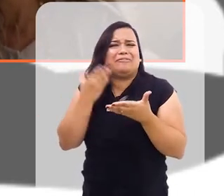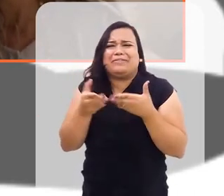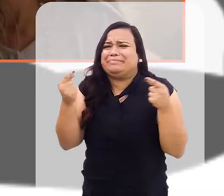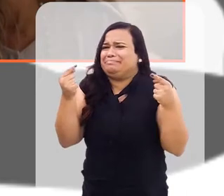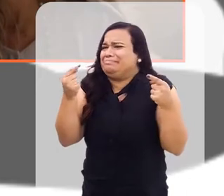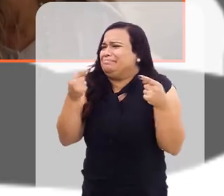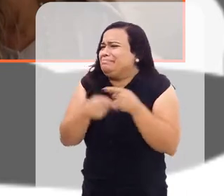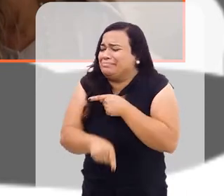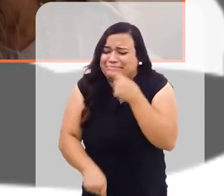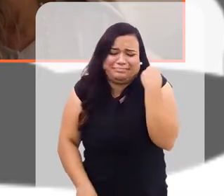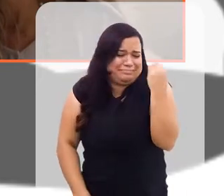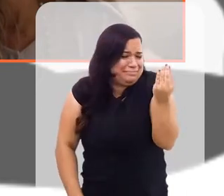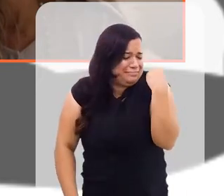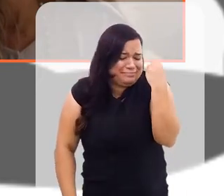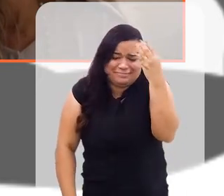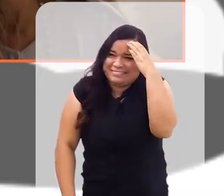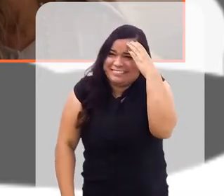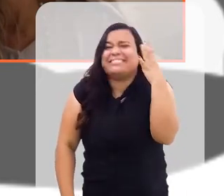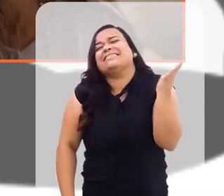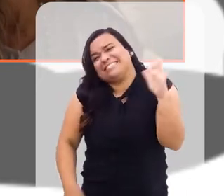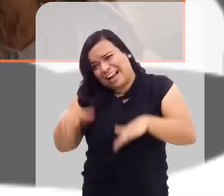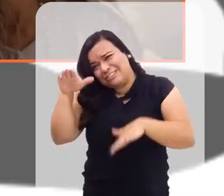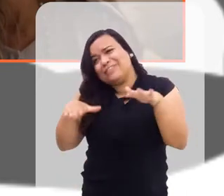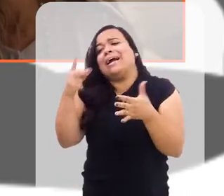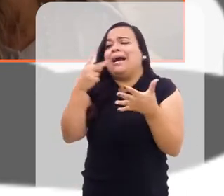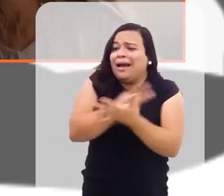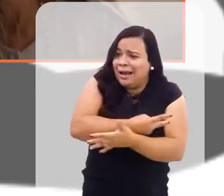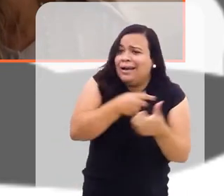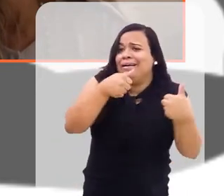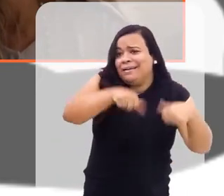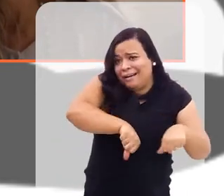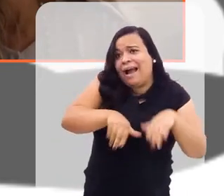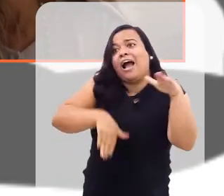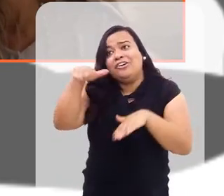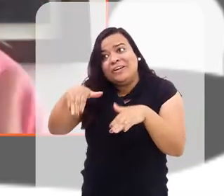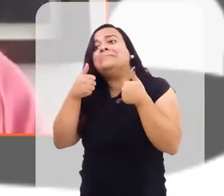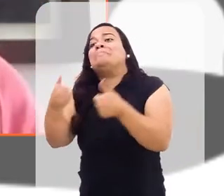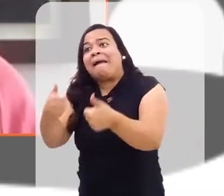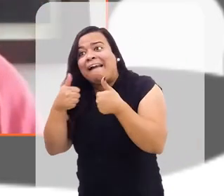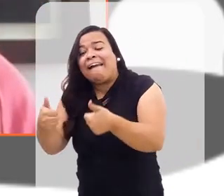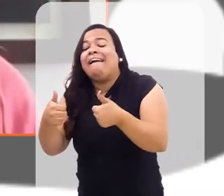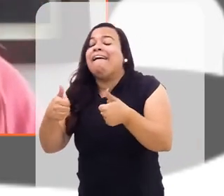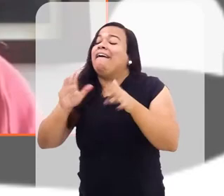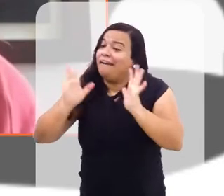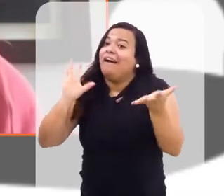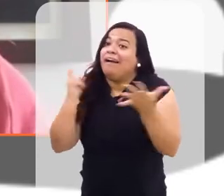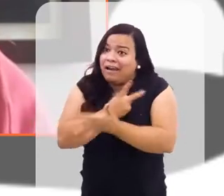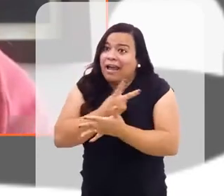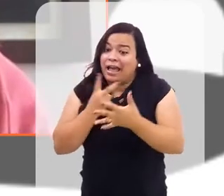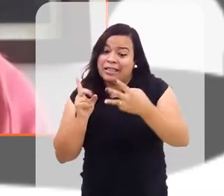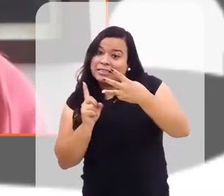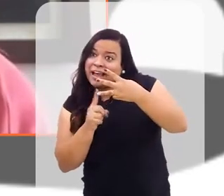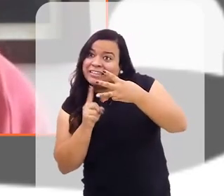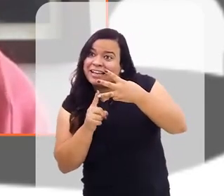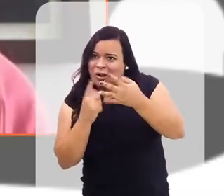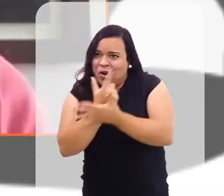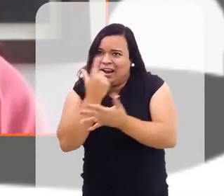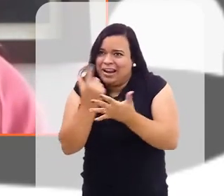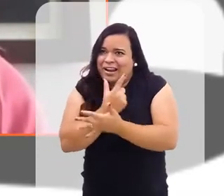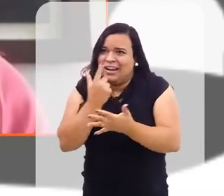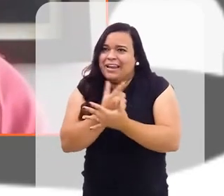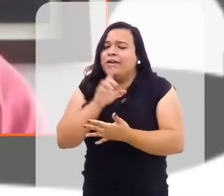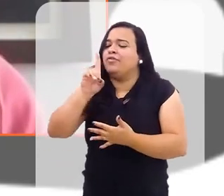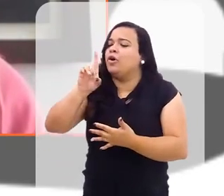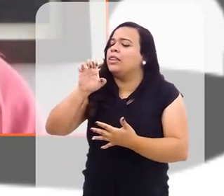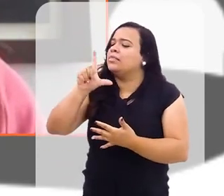fora de cabimento colocar isso num livro, né? Mas às vezes dá certo, inclusive uma cena do meu terceiro livro, né, do